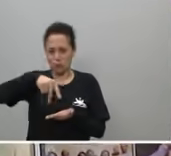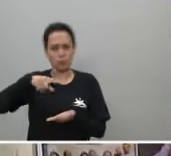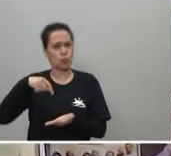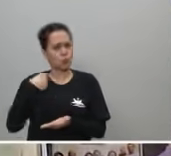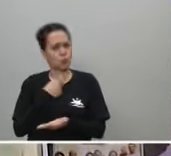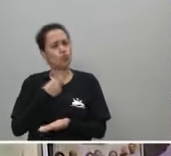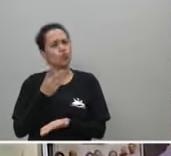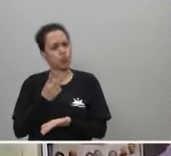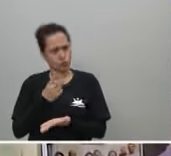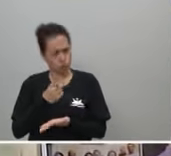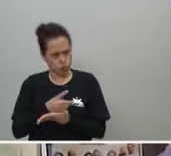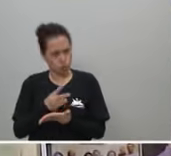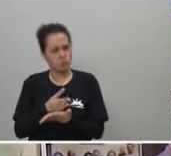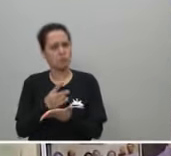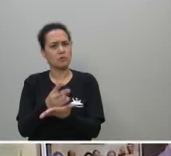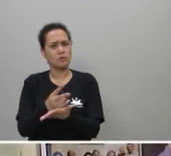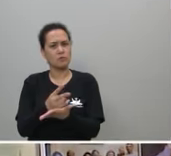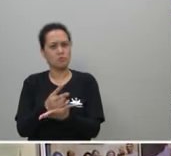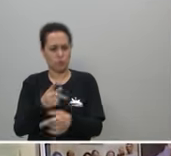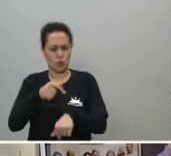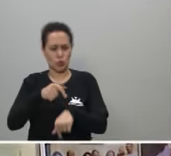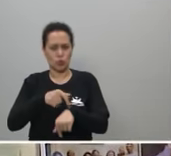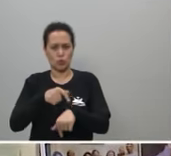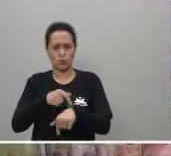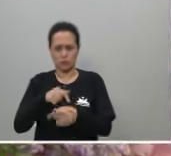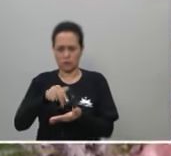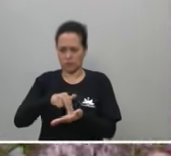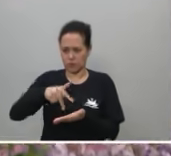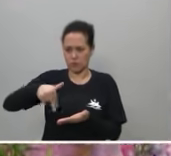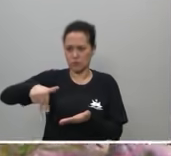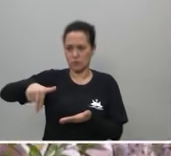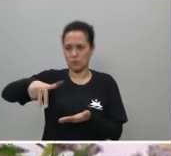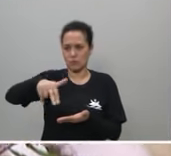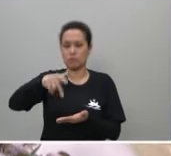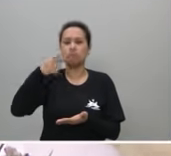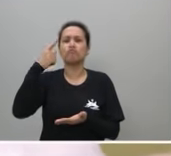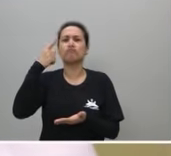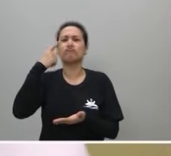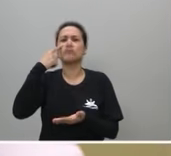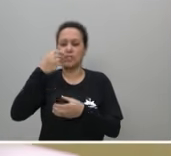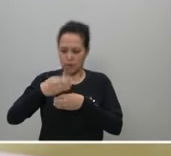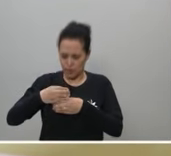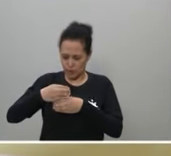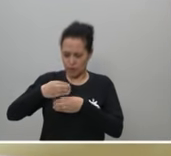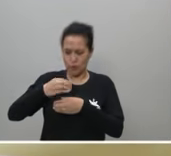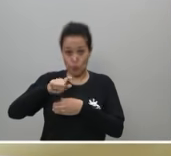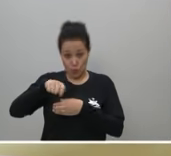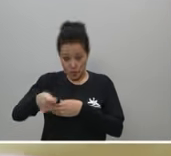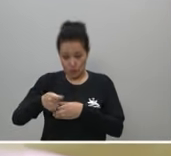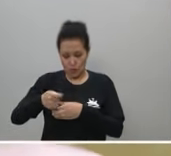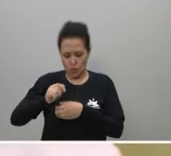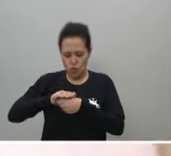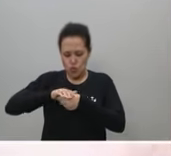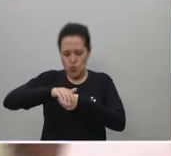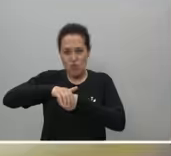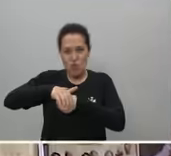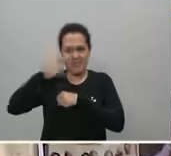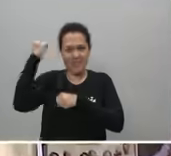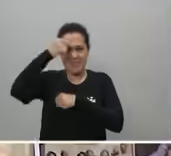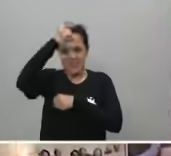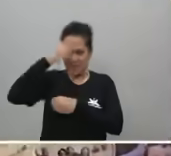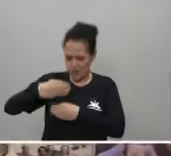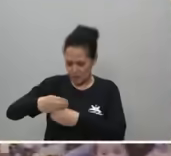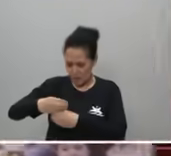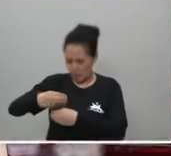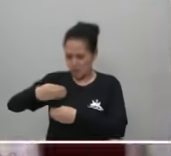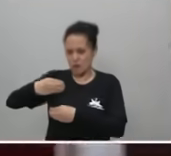pascal, visto ainda está aqui o sinal da noite santa, o sírio. E